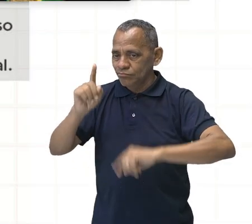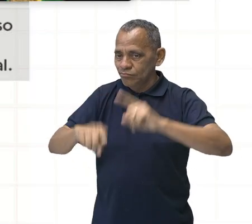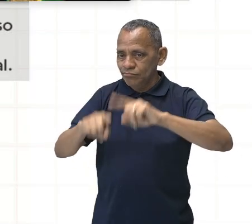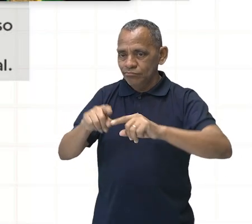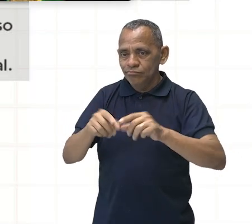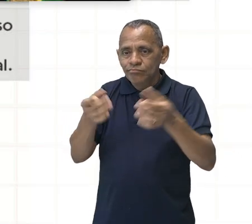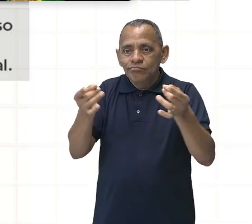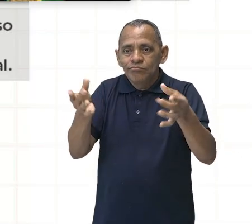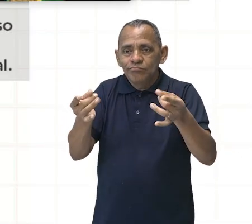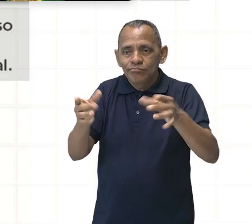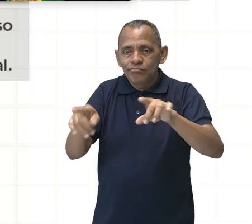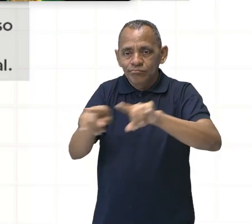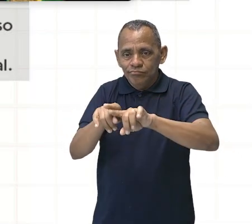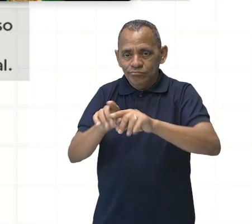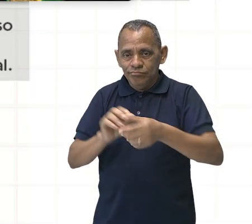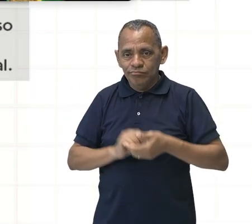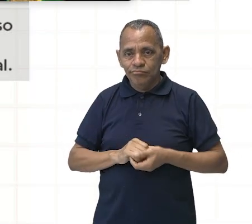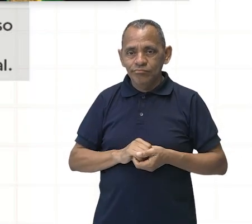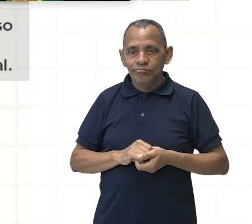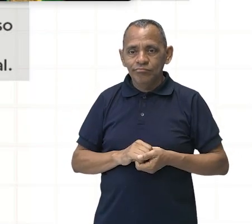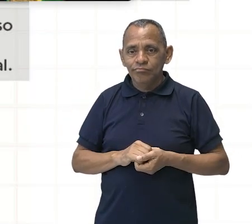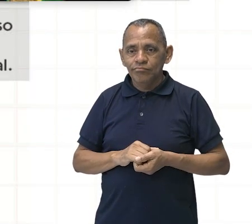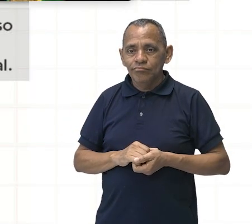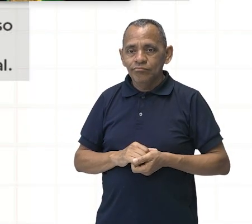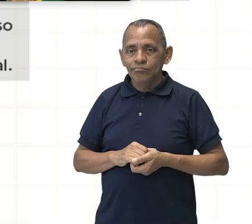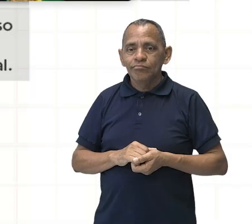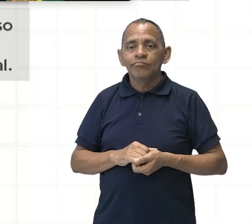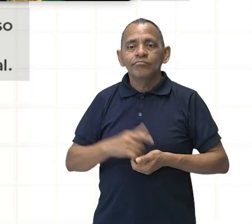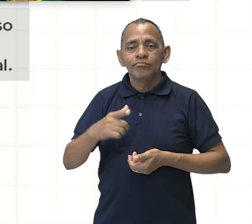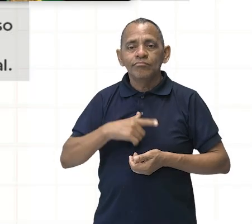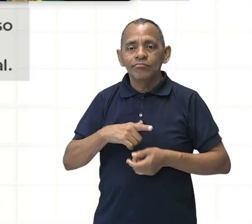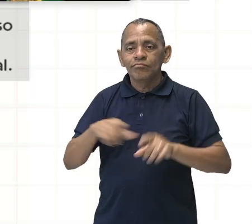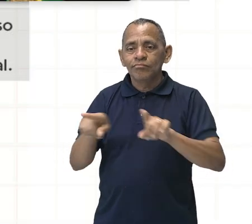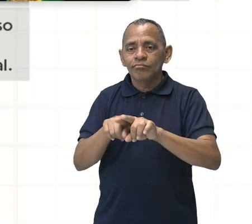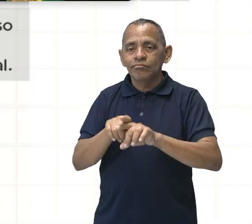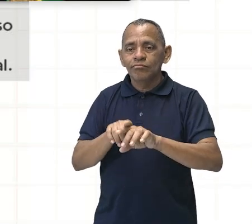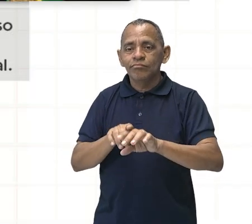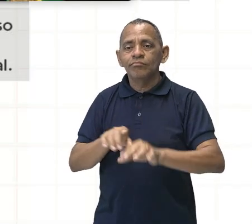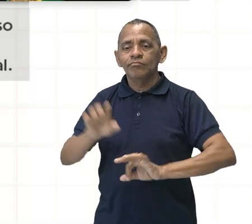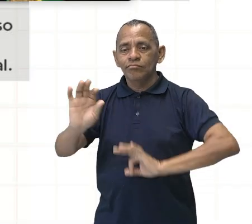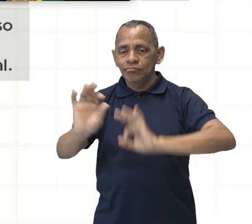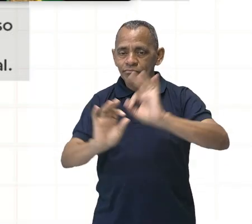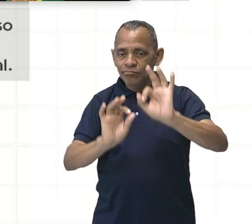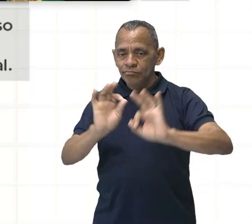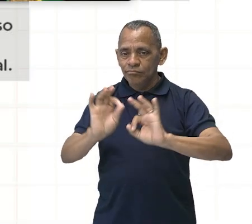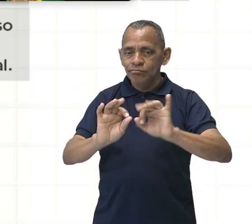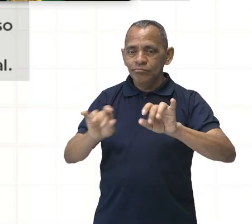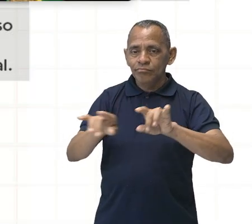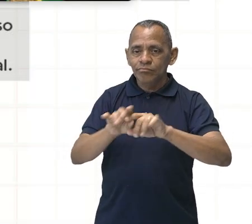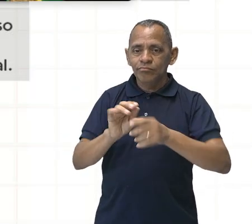si. Certo? Então, vamos observar também que houve uma coordenação pelo então ministro da